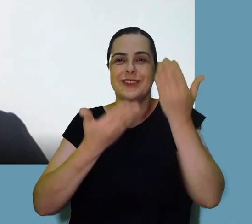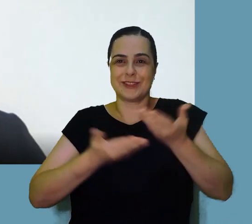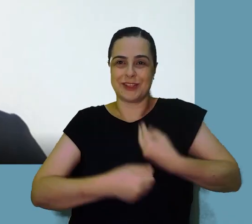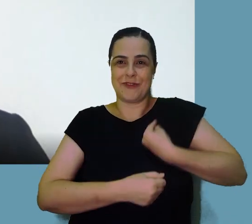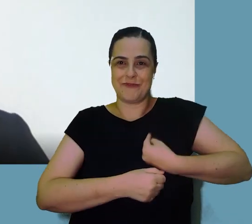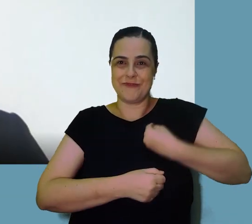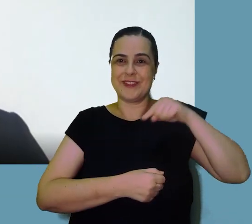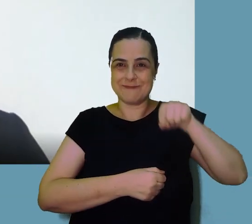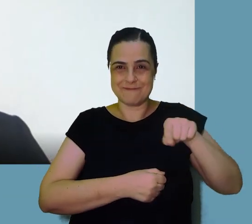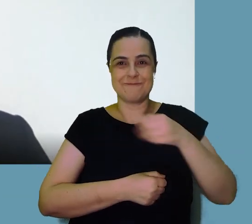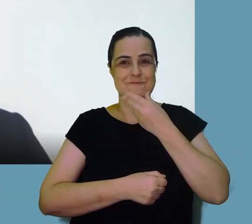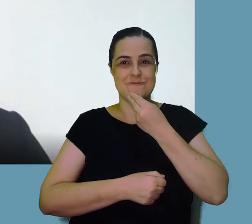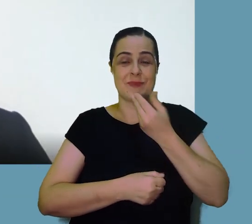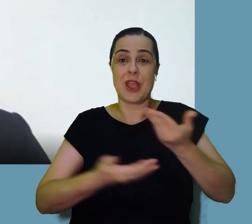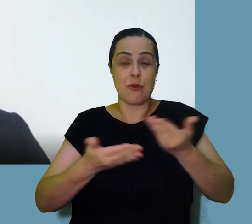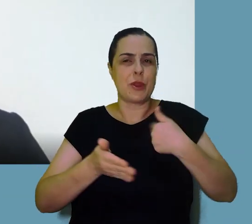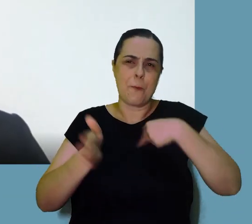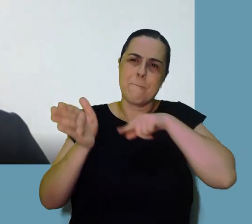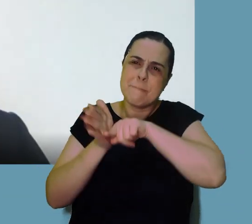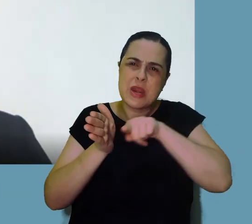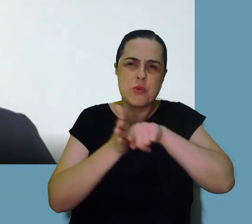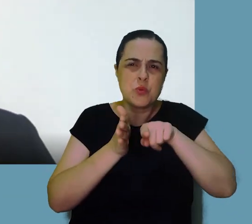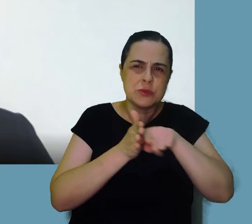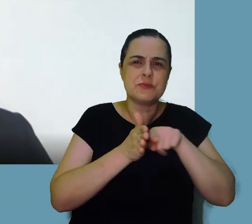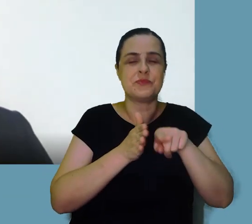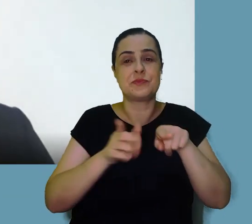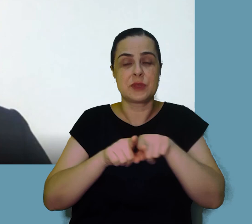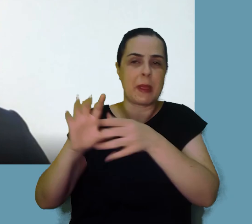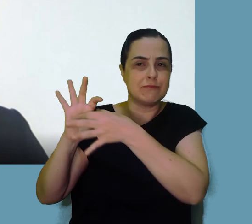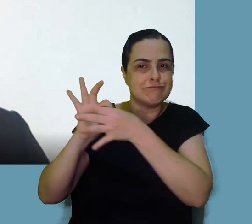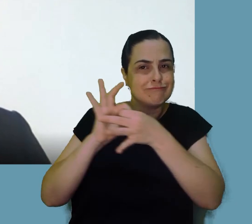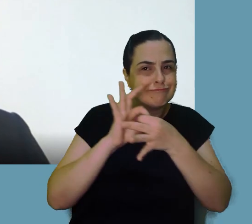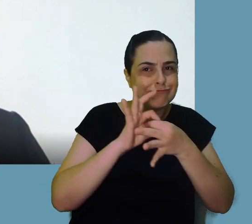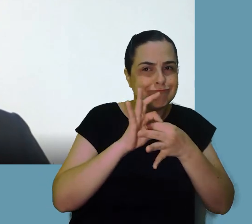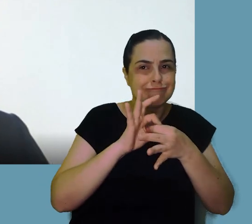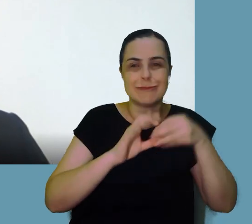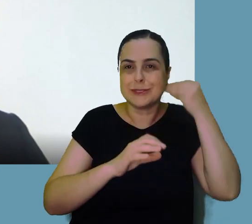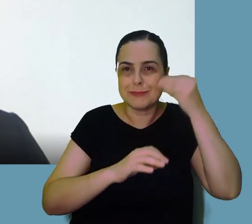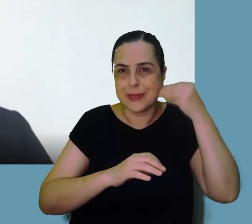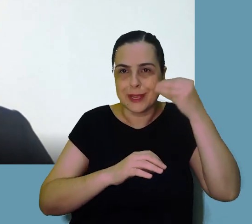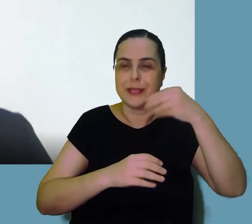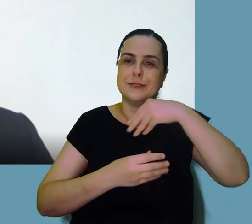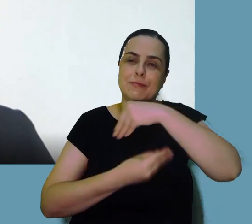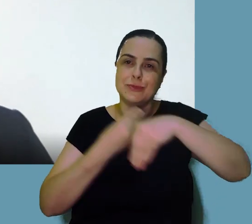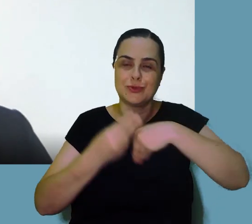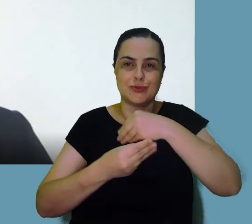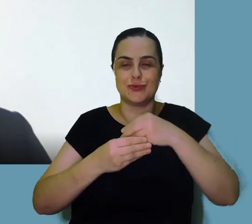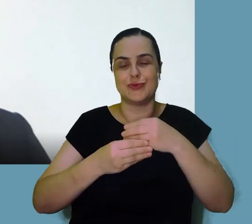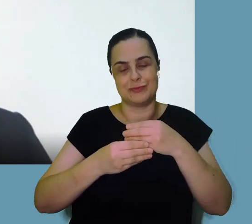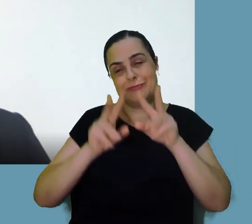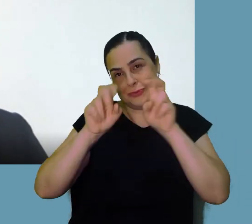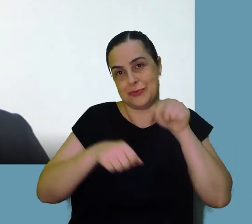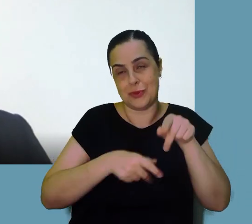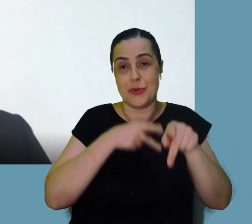sua participação. Eu vou fazer algumas perguntas aqui e costurar com algumas experiências também que a gente tem com essa